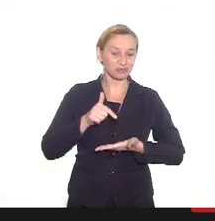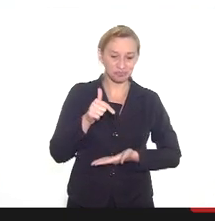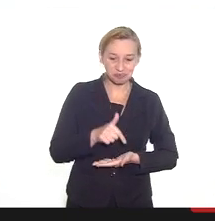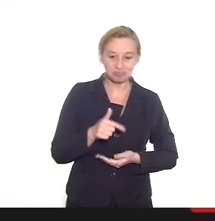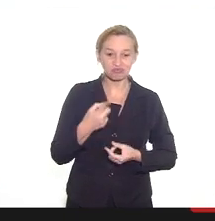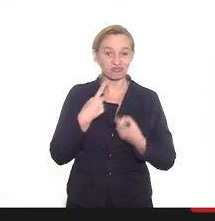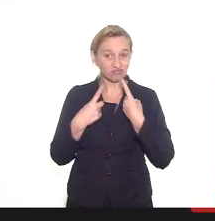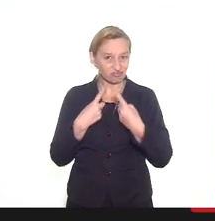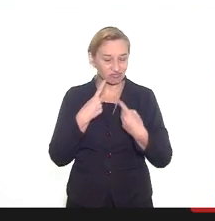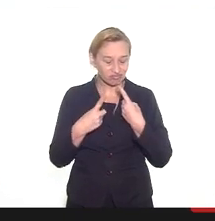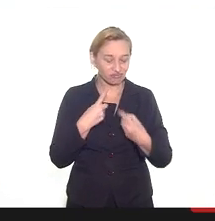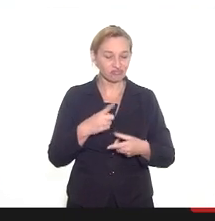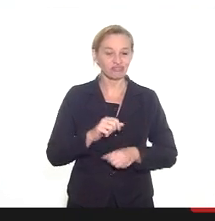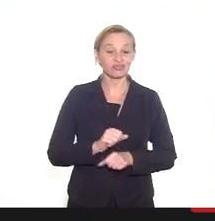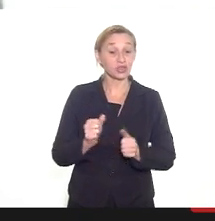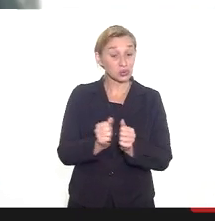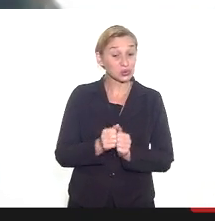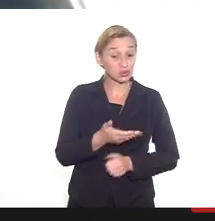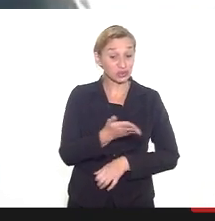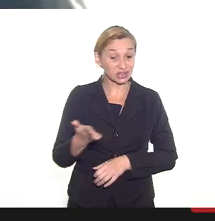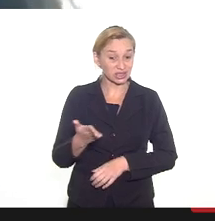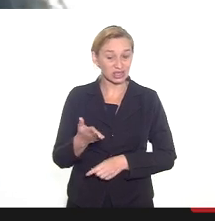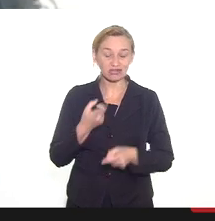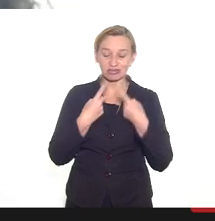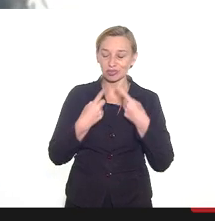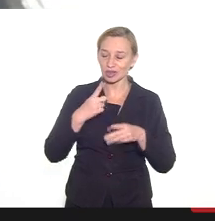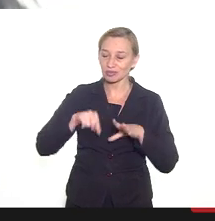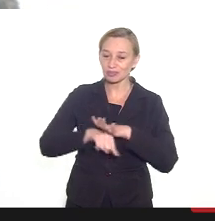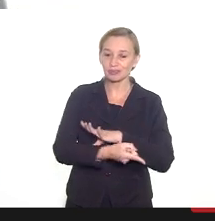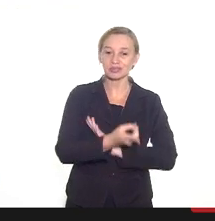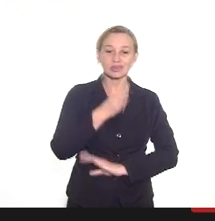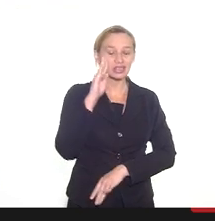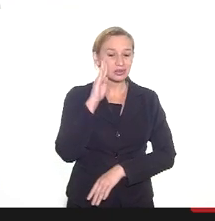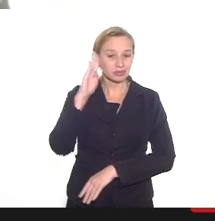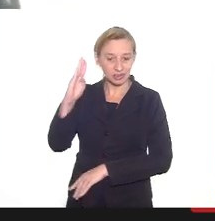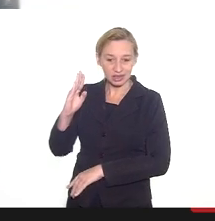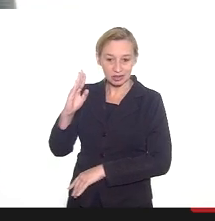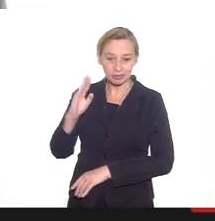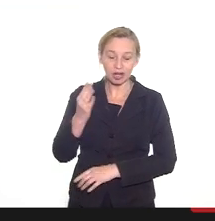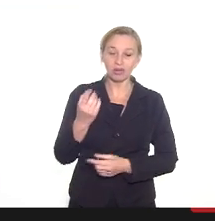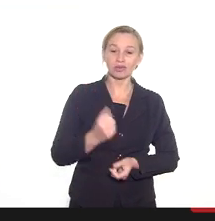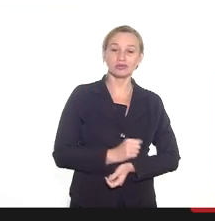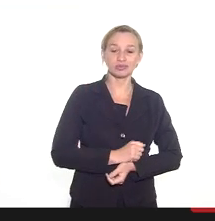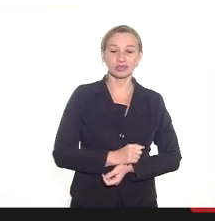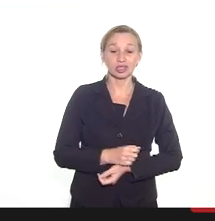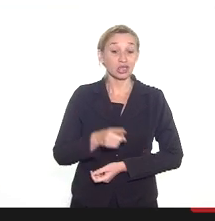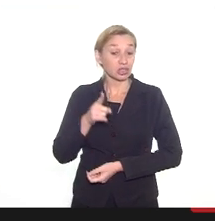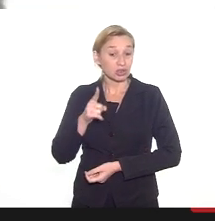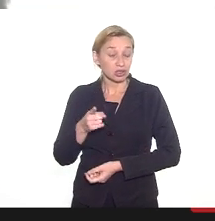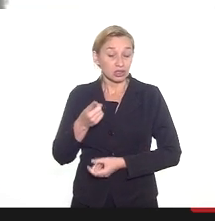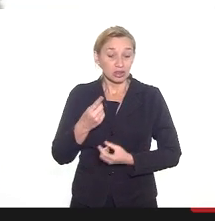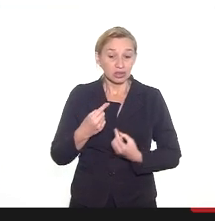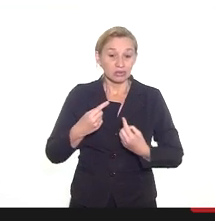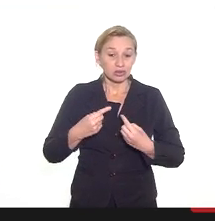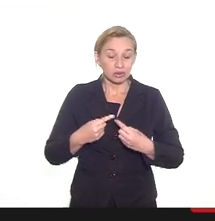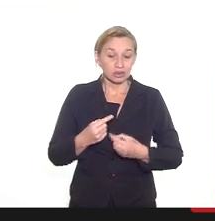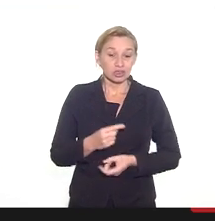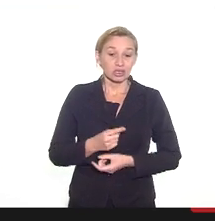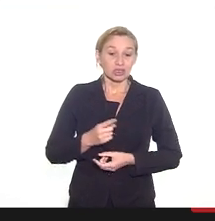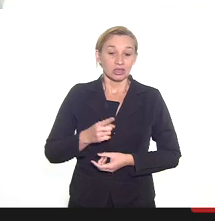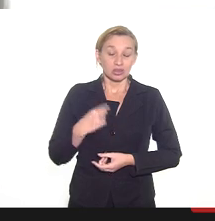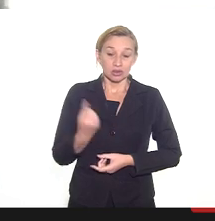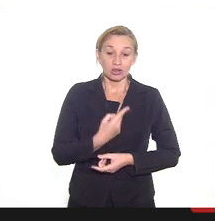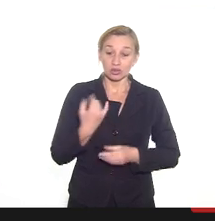nesse debate, participando. Esse debate fundamental com um tema que é enfrentado no cotidiano da Defensoria Pública. Nós somos